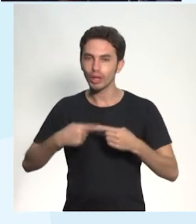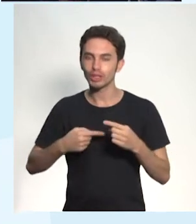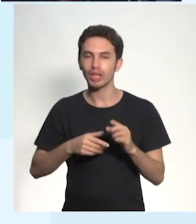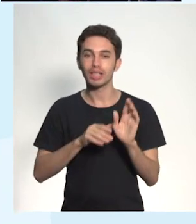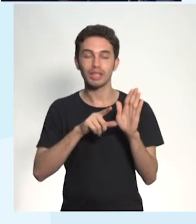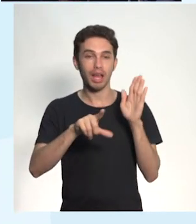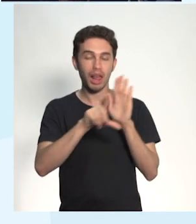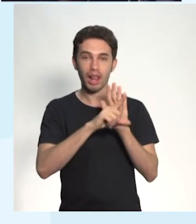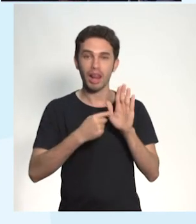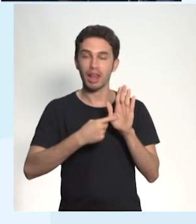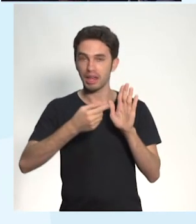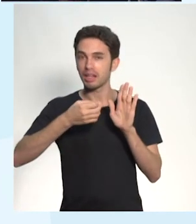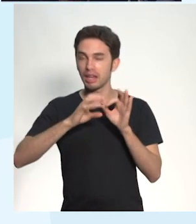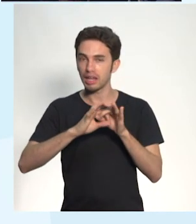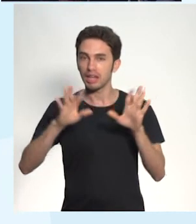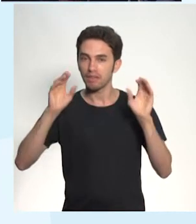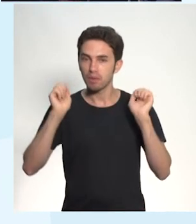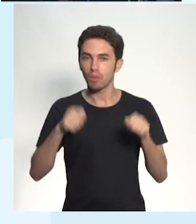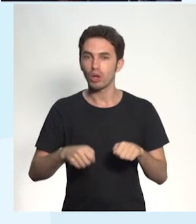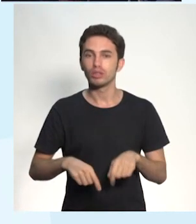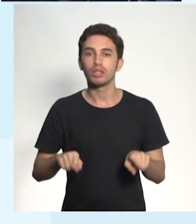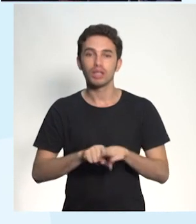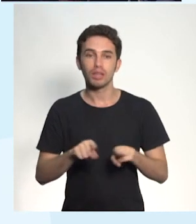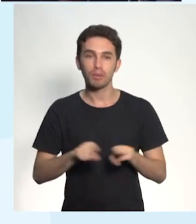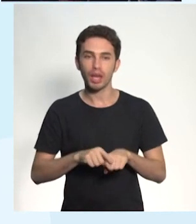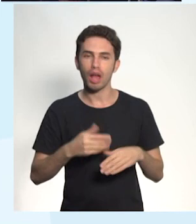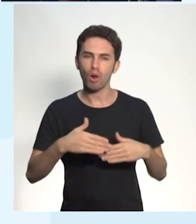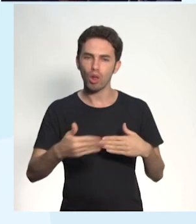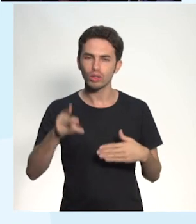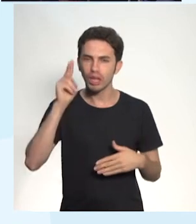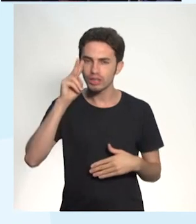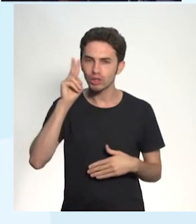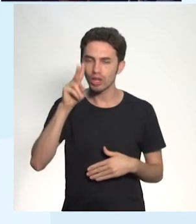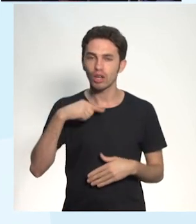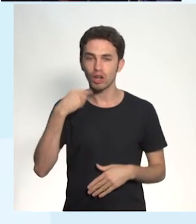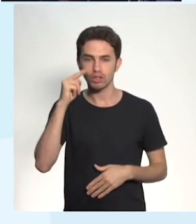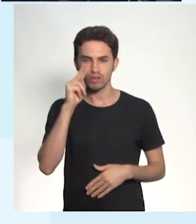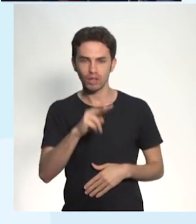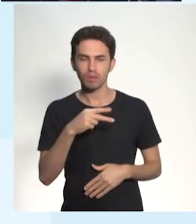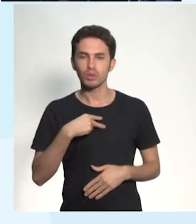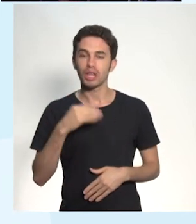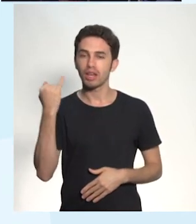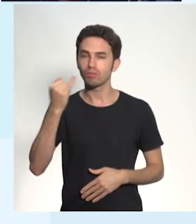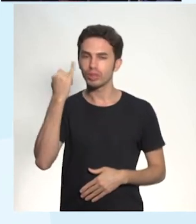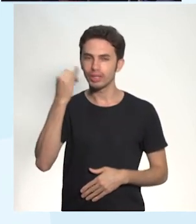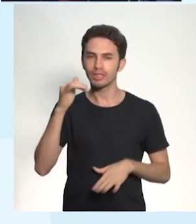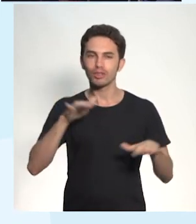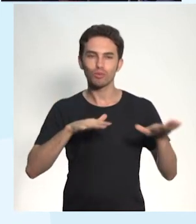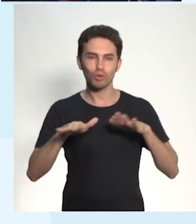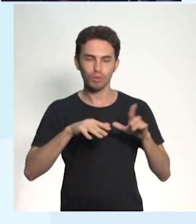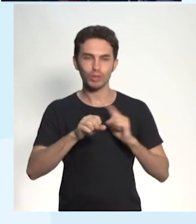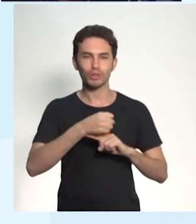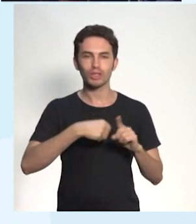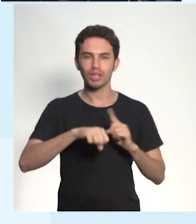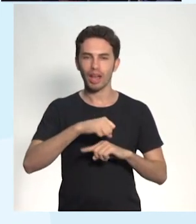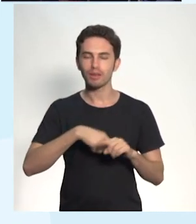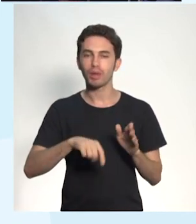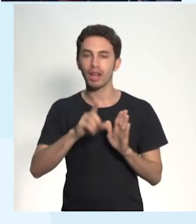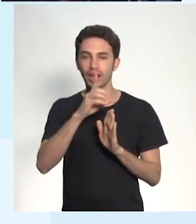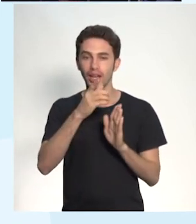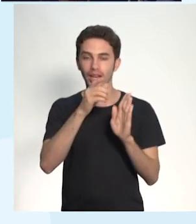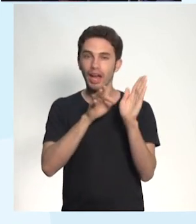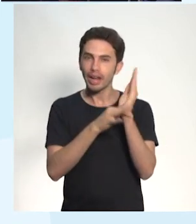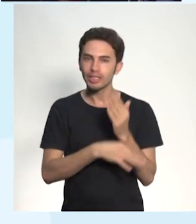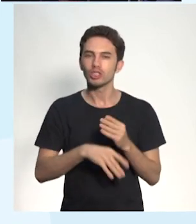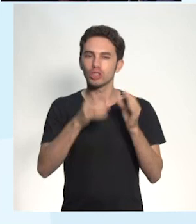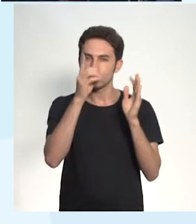a manifestação também são direitos, né, garantidos por lei. E ao longo da nossa história, a gente vai ver a importância desses movimentos sociais para